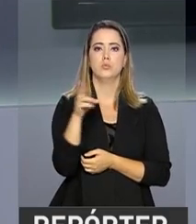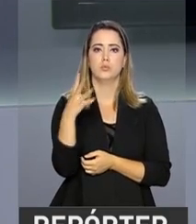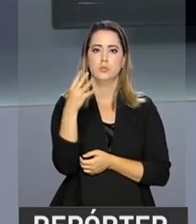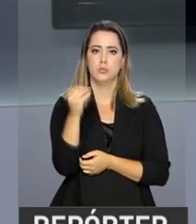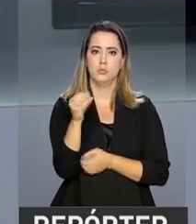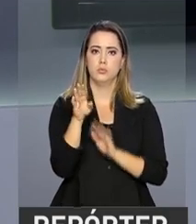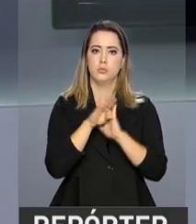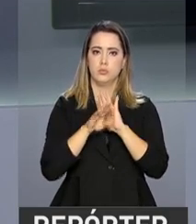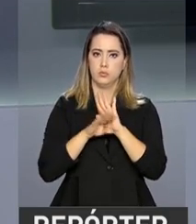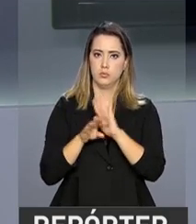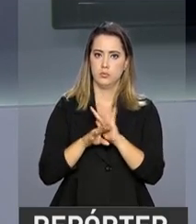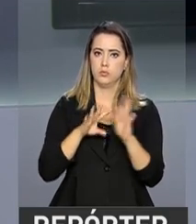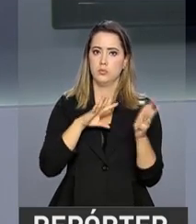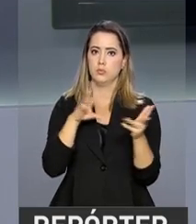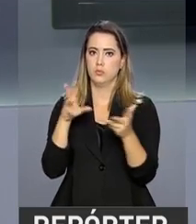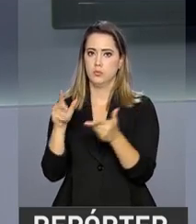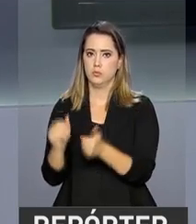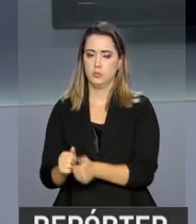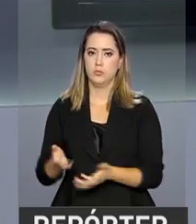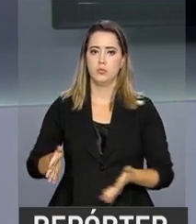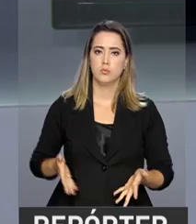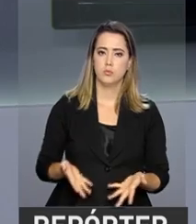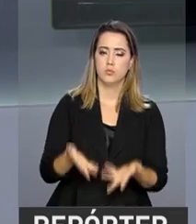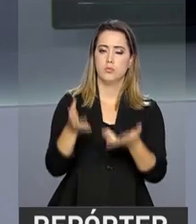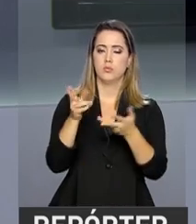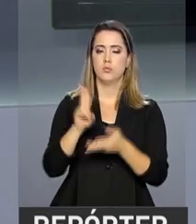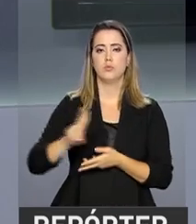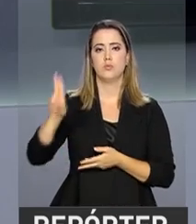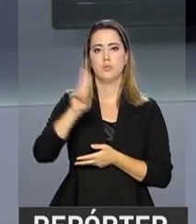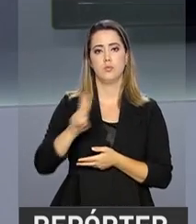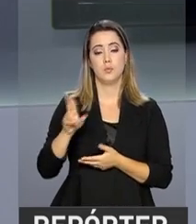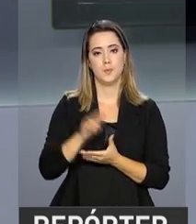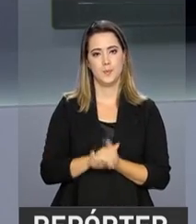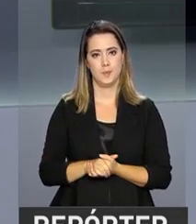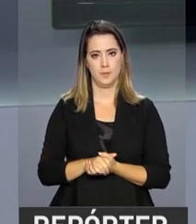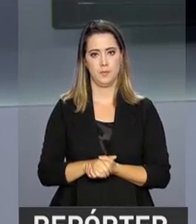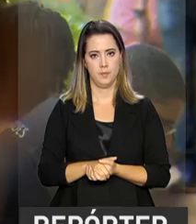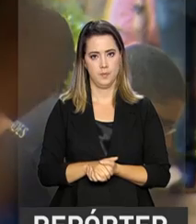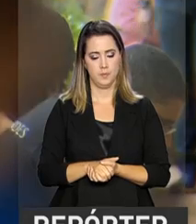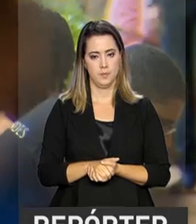em 40 projetos de internacionalização de universidades